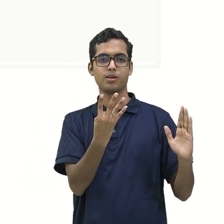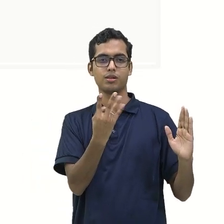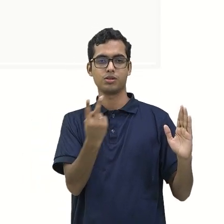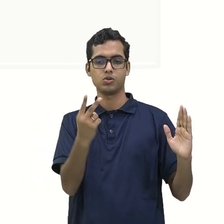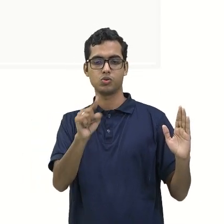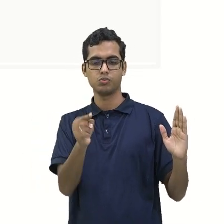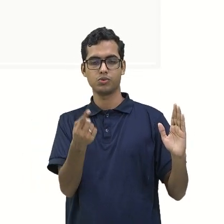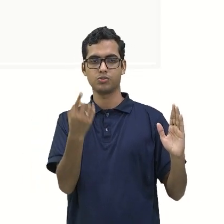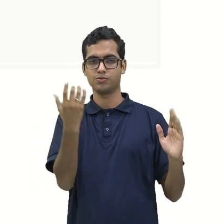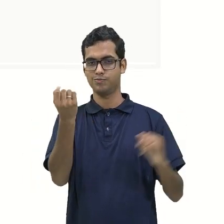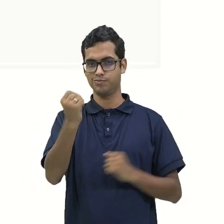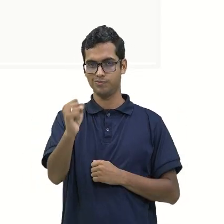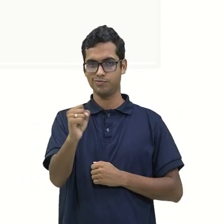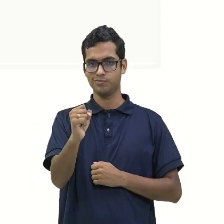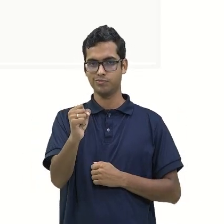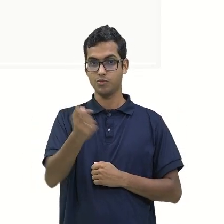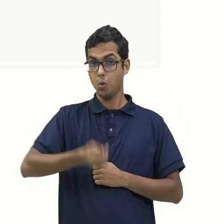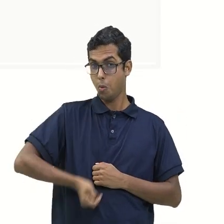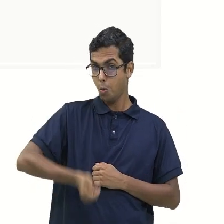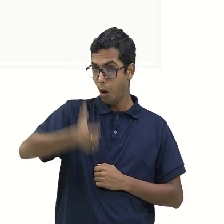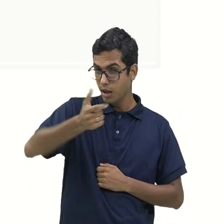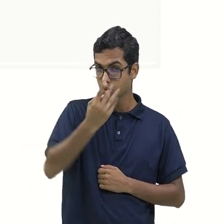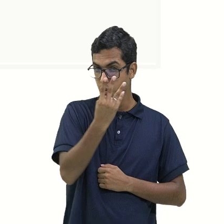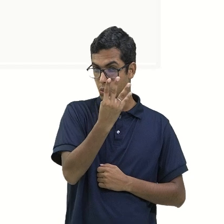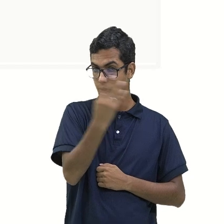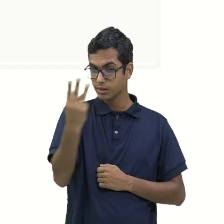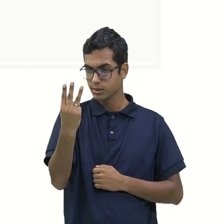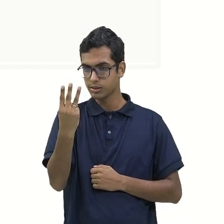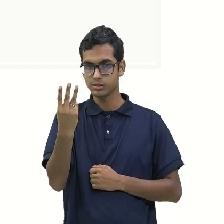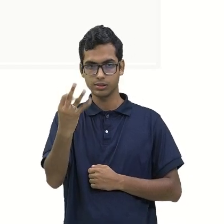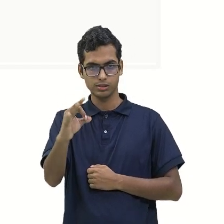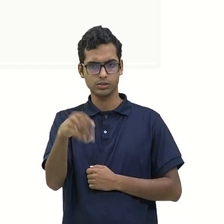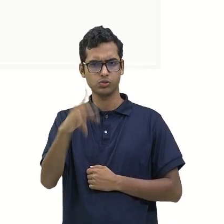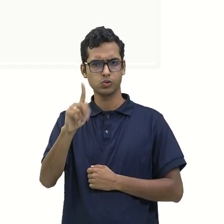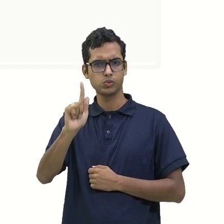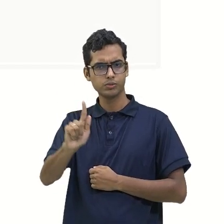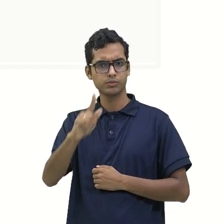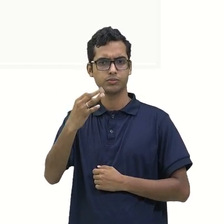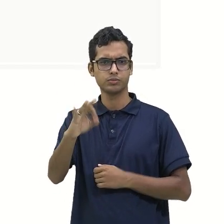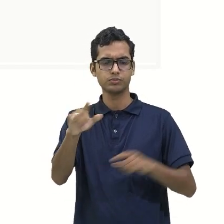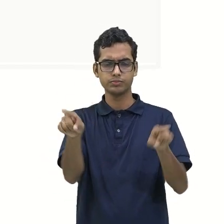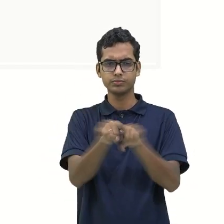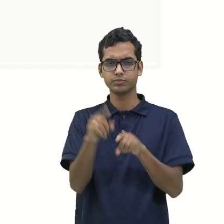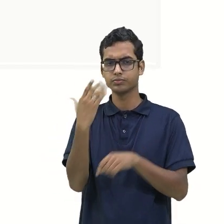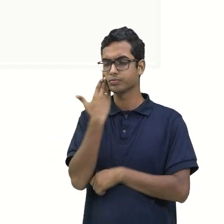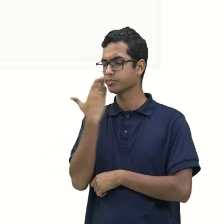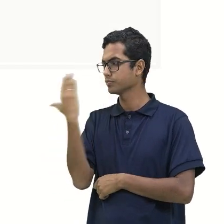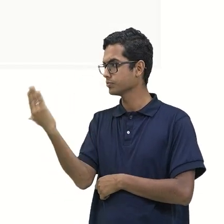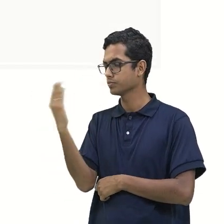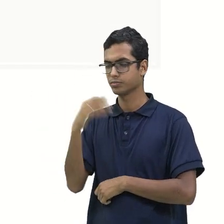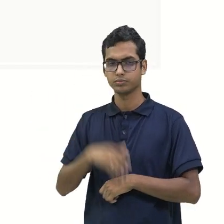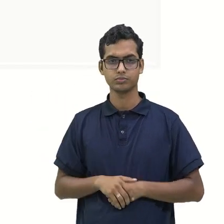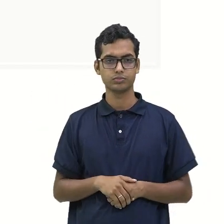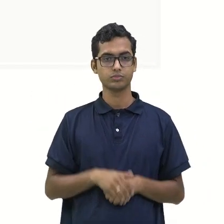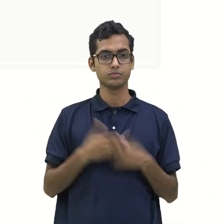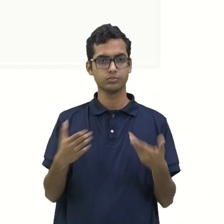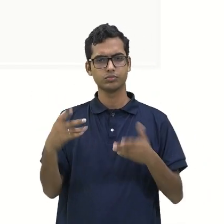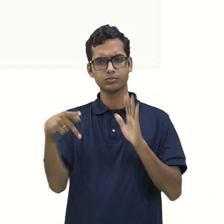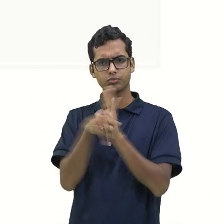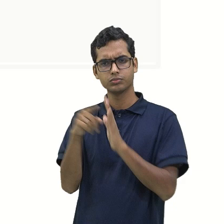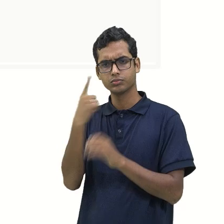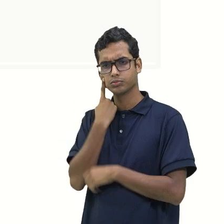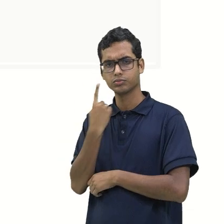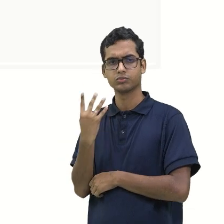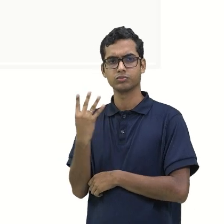42,8, quase 43, né? Veja que 45 já passou do intervalo. Então, entre 45 e 50, você não